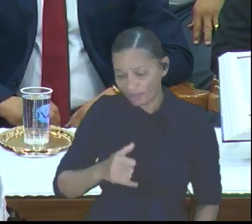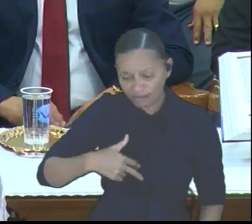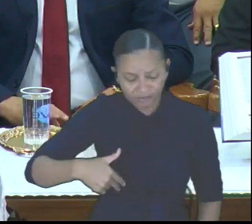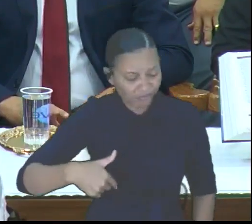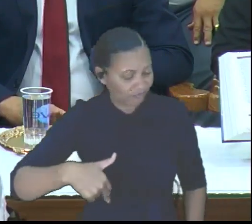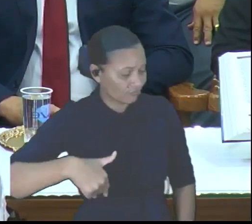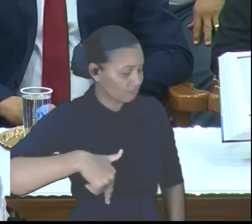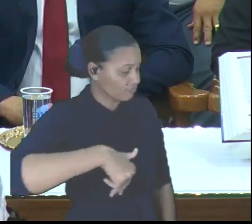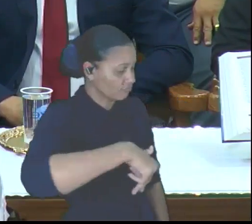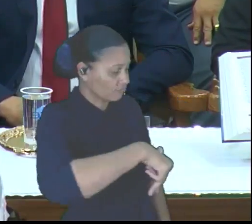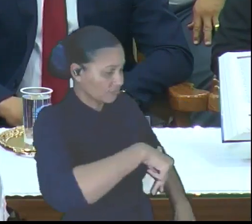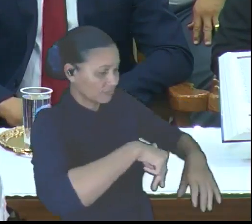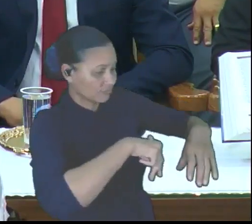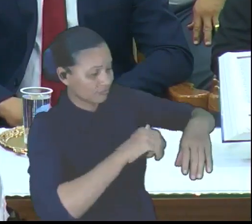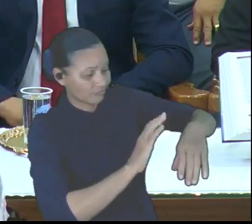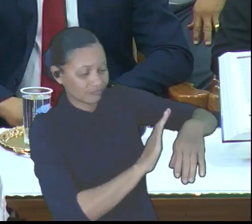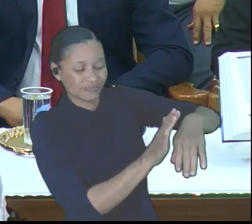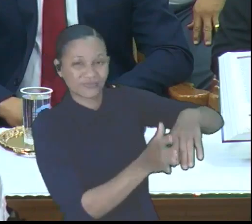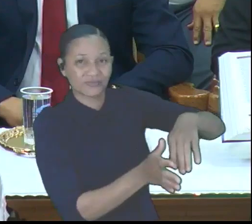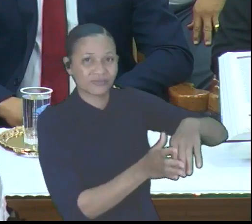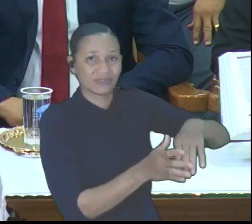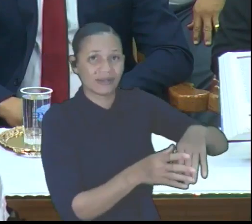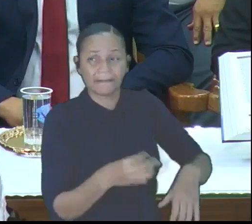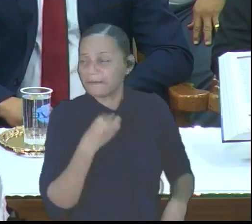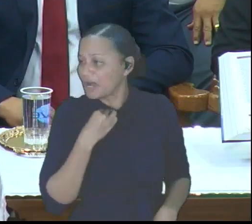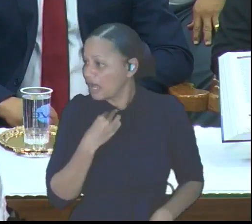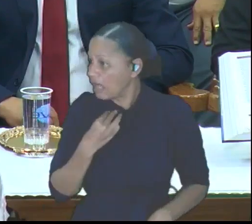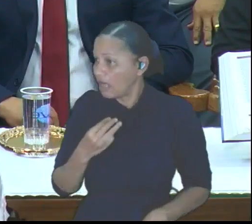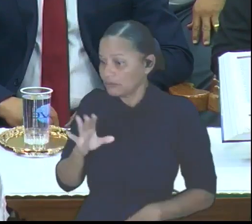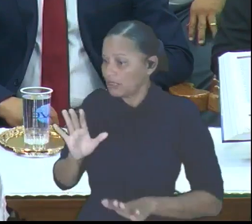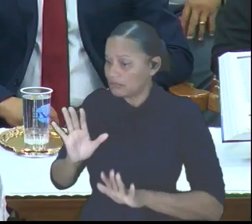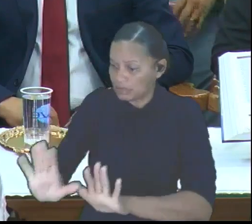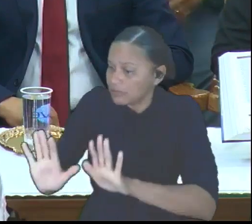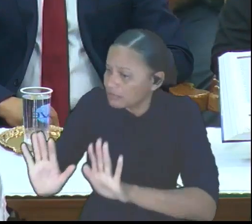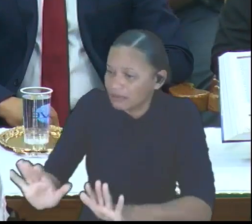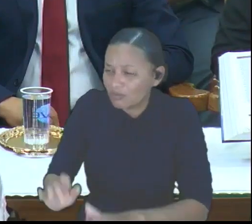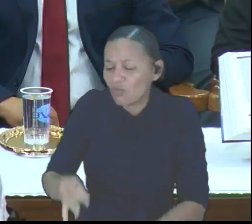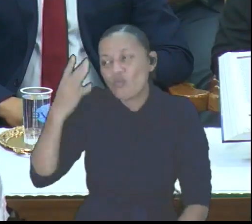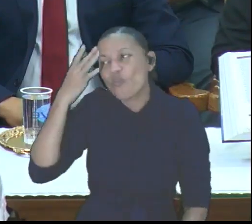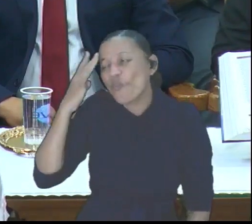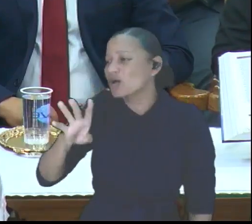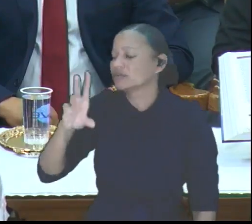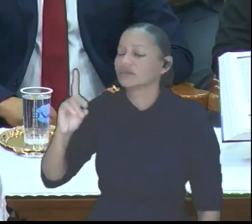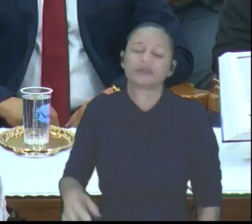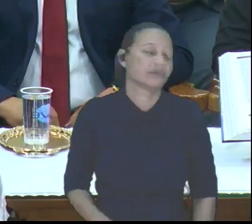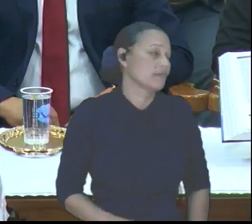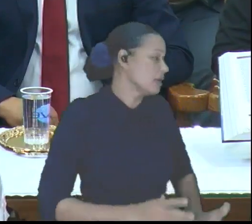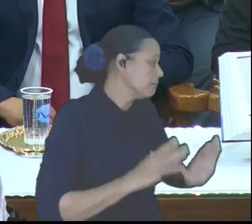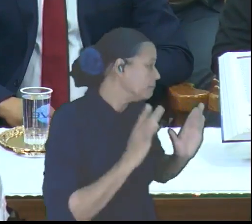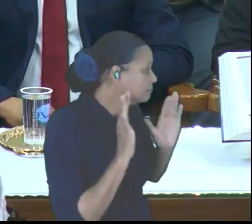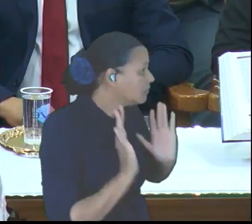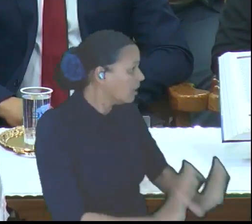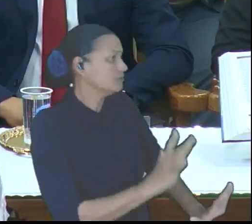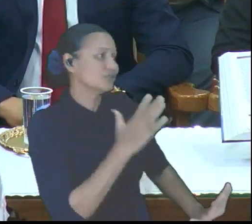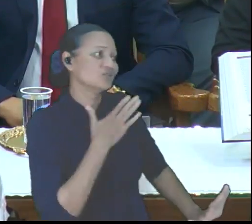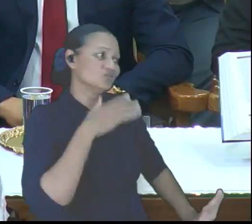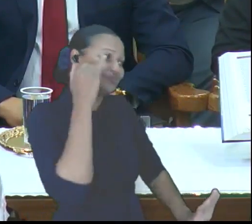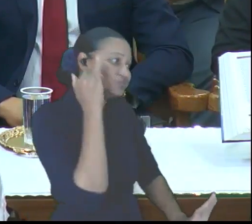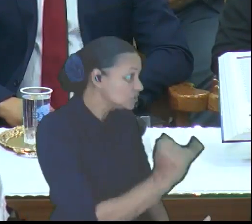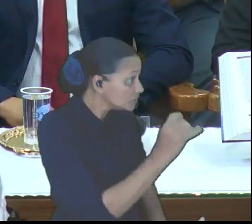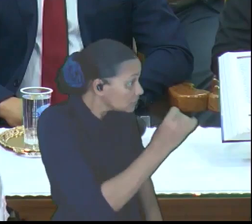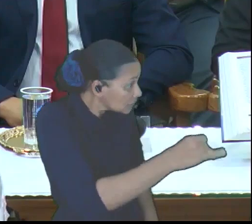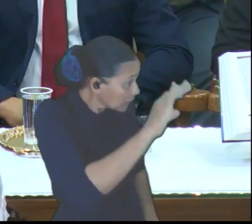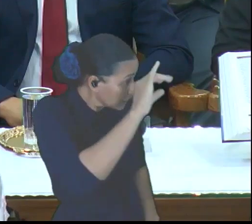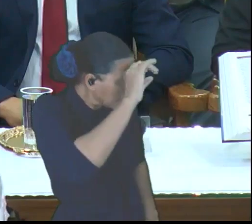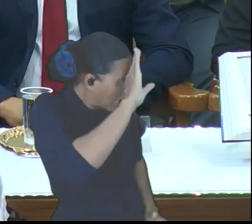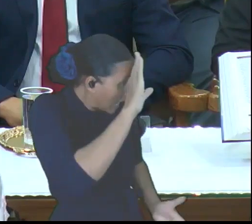túmulo. Não, e Marta ainda queria impedir. 4 dias, Marta, eu já não te disse. Se